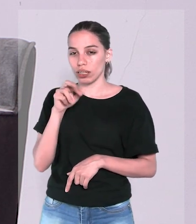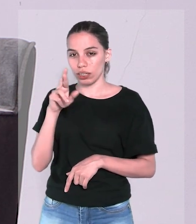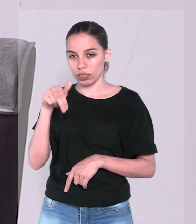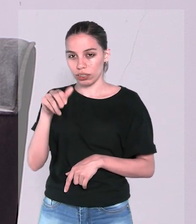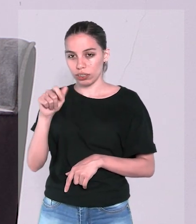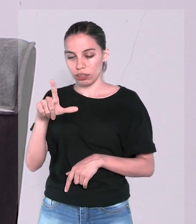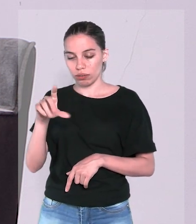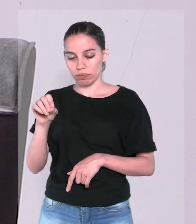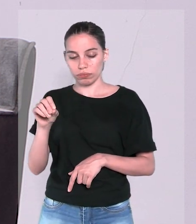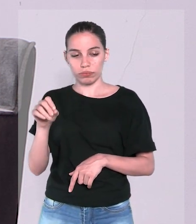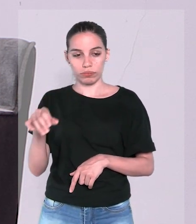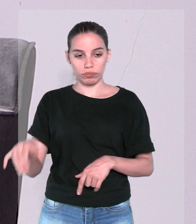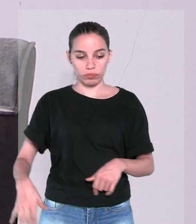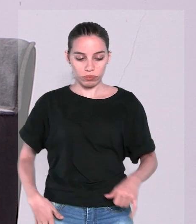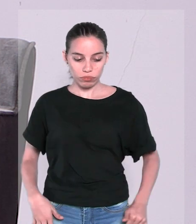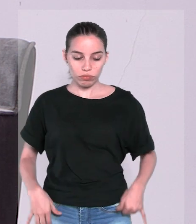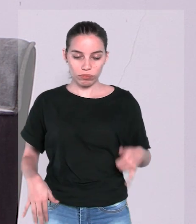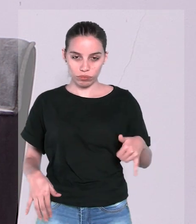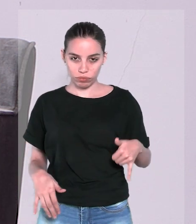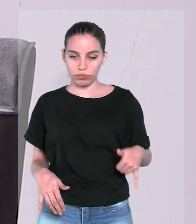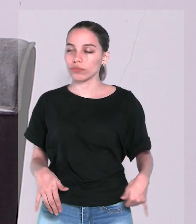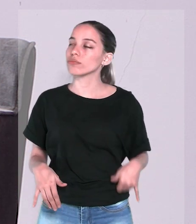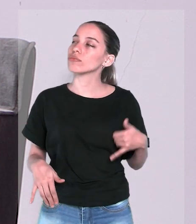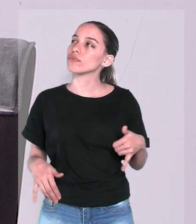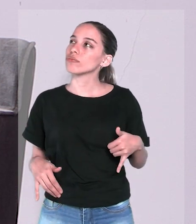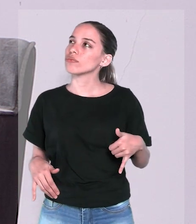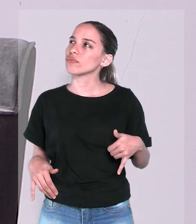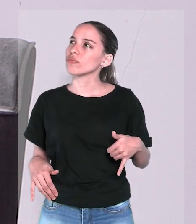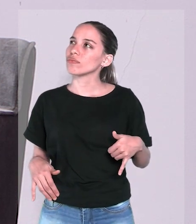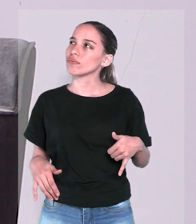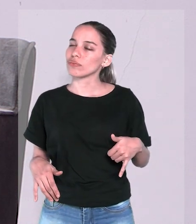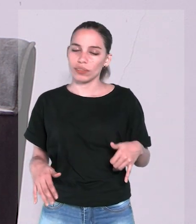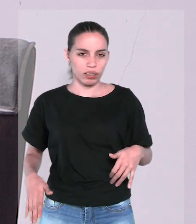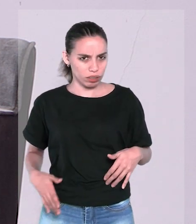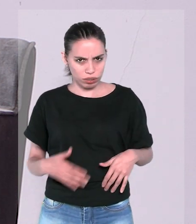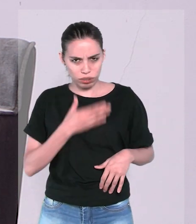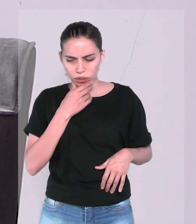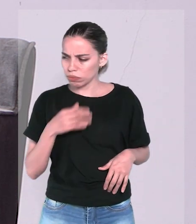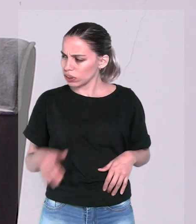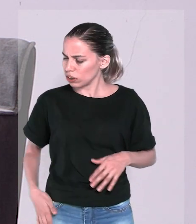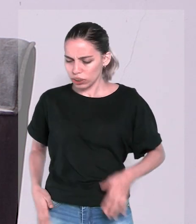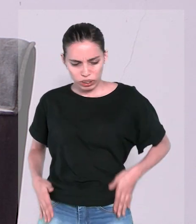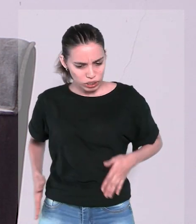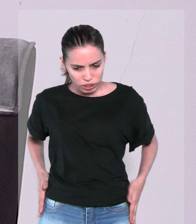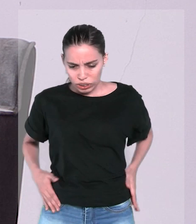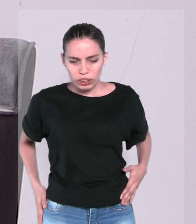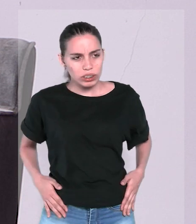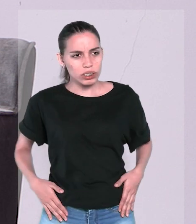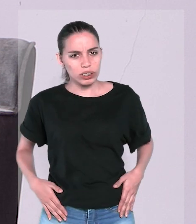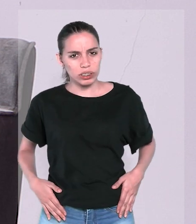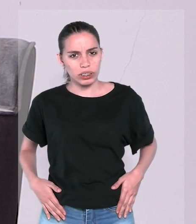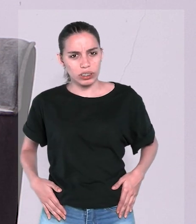funcionou, então a gente não tem nem que inventar a roda. É só ver aquilo que deu certo e tentar colocar em